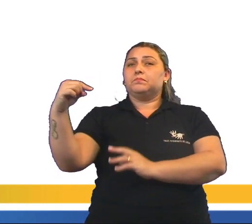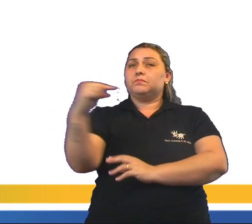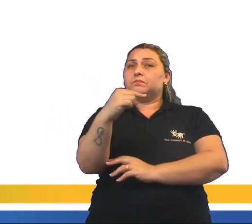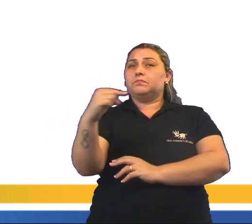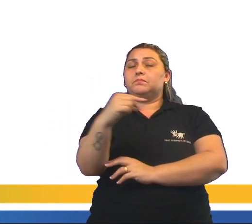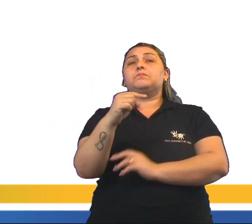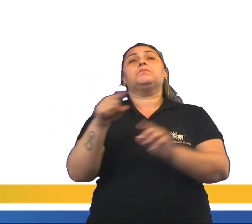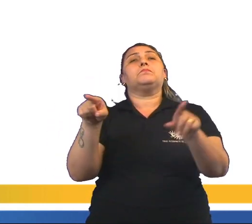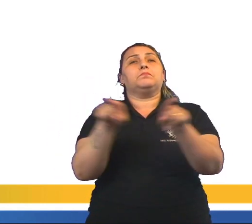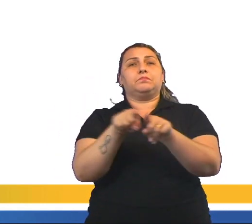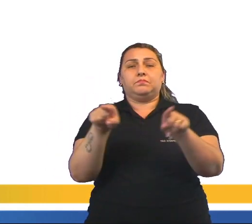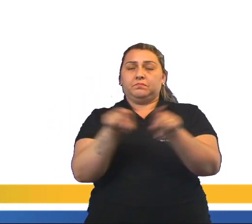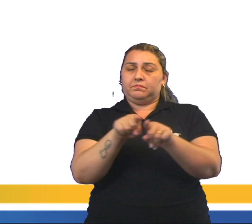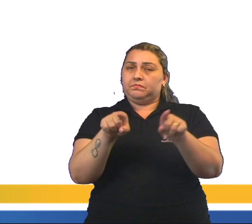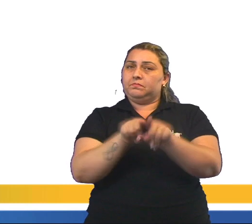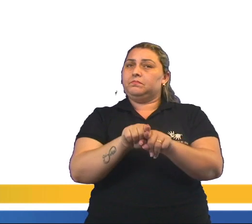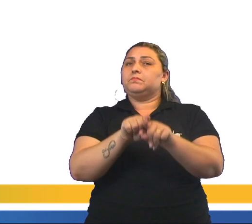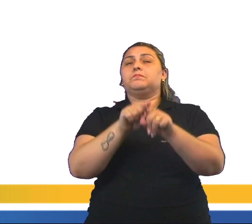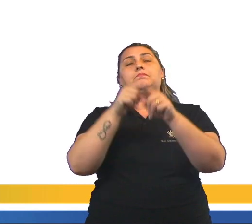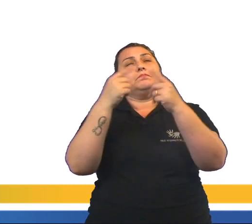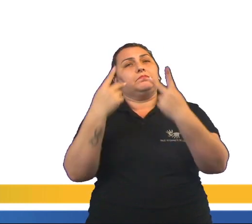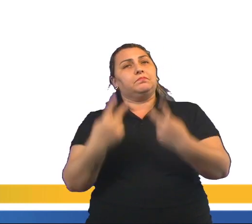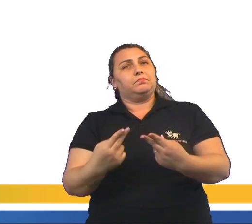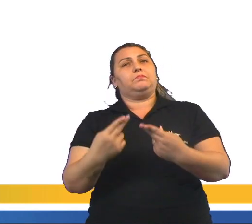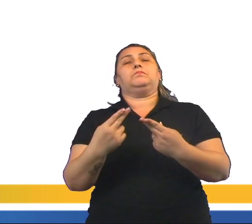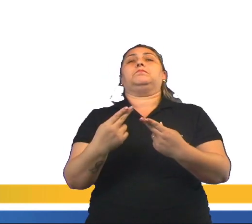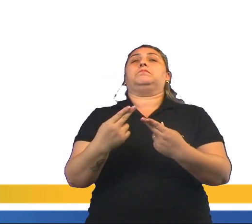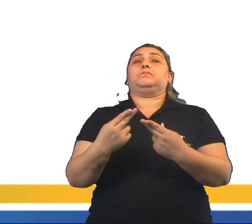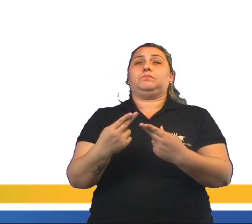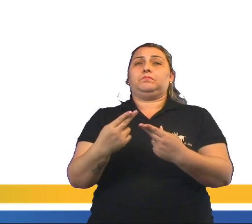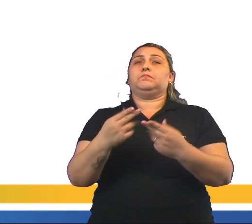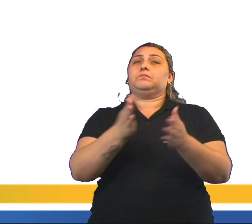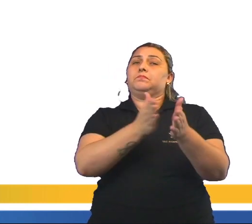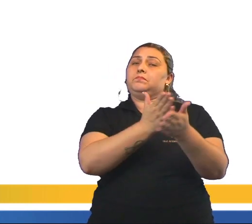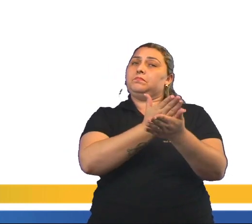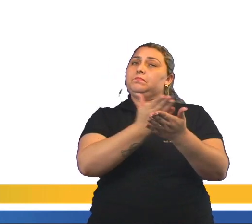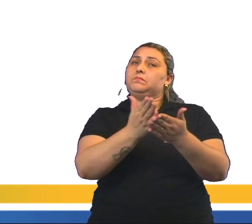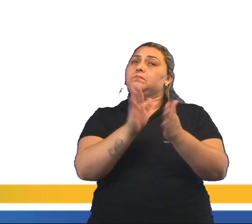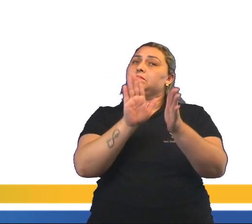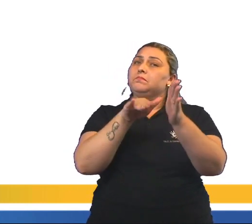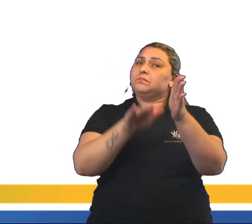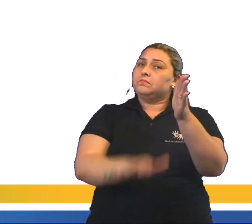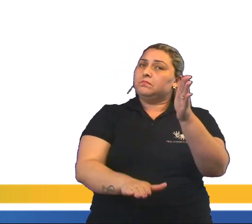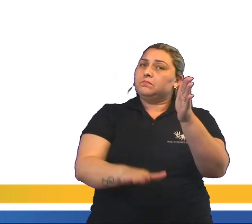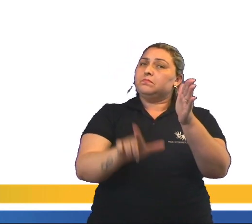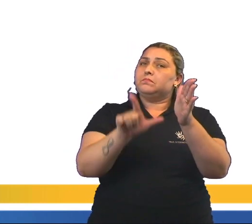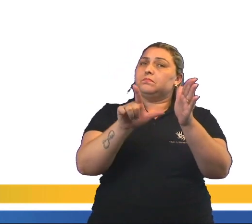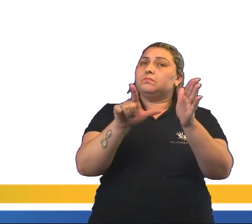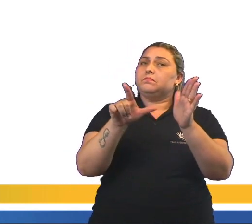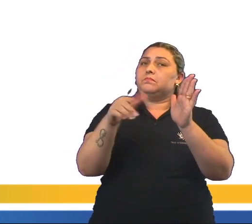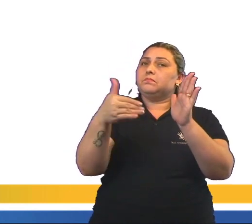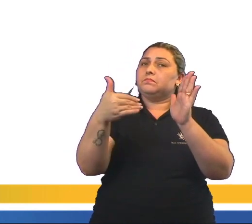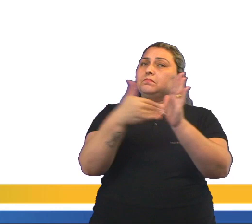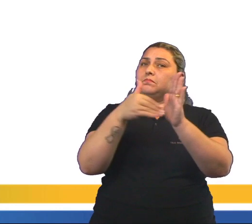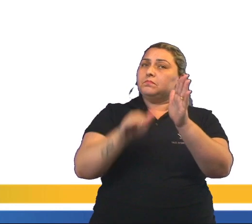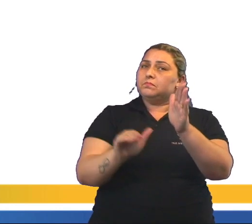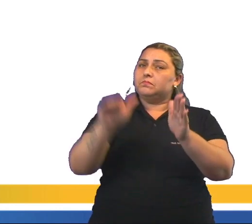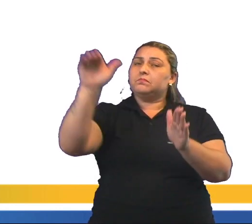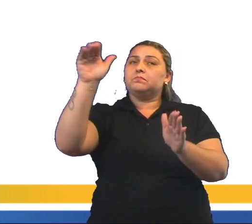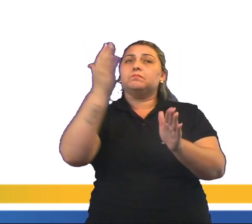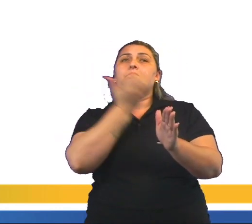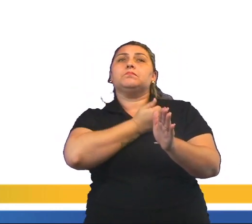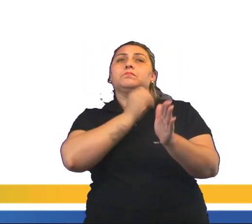os negativos também tá no mesmo sentido ele começa do mais baixo ao mais alto